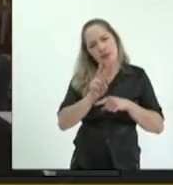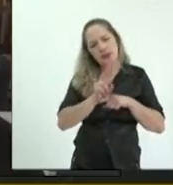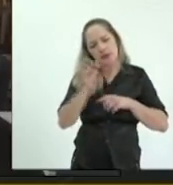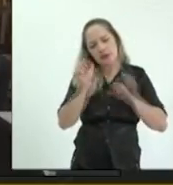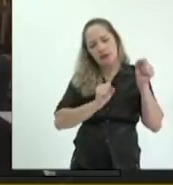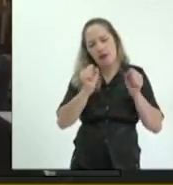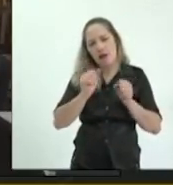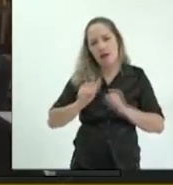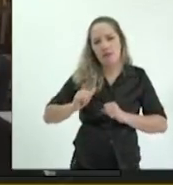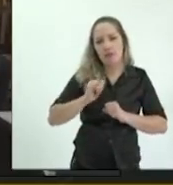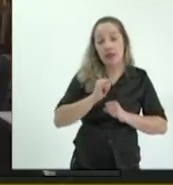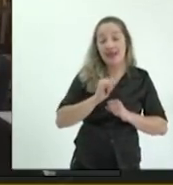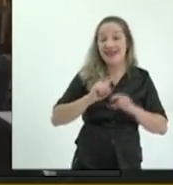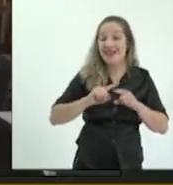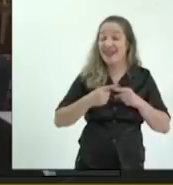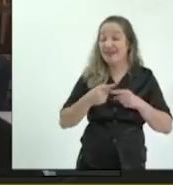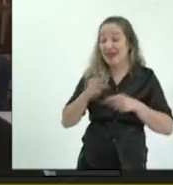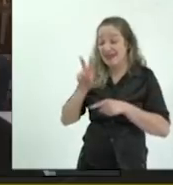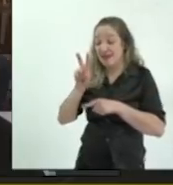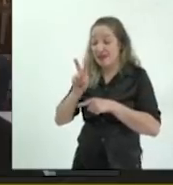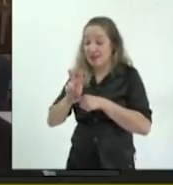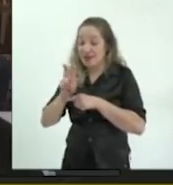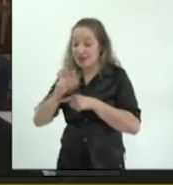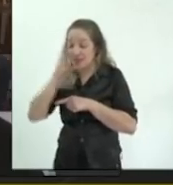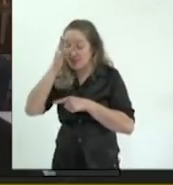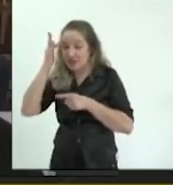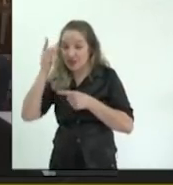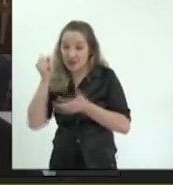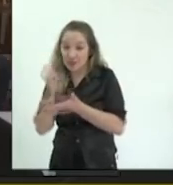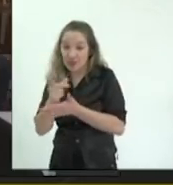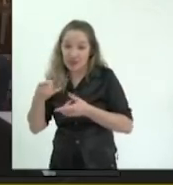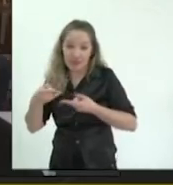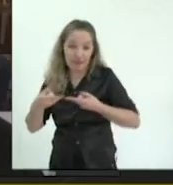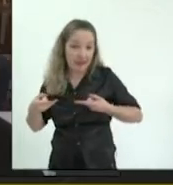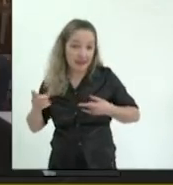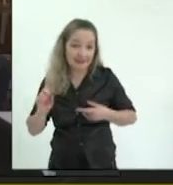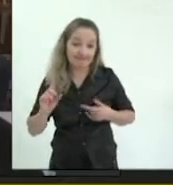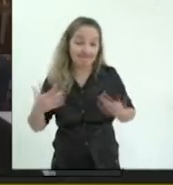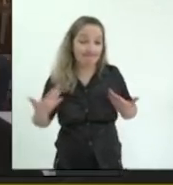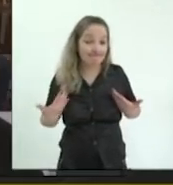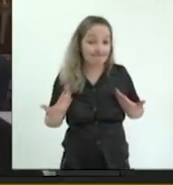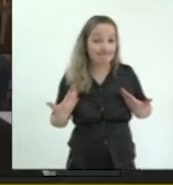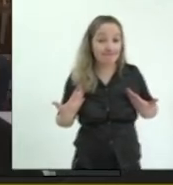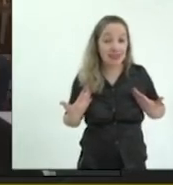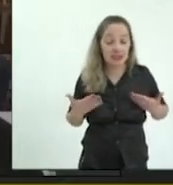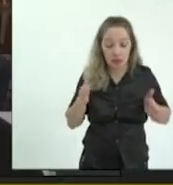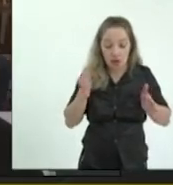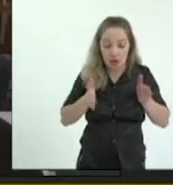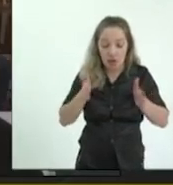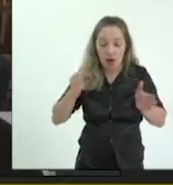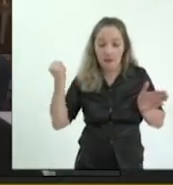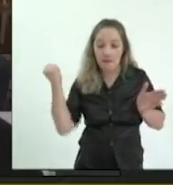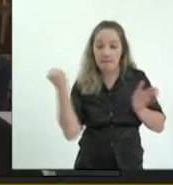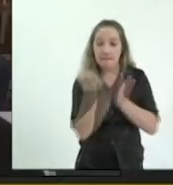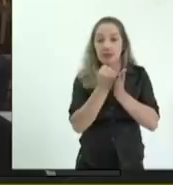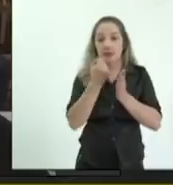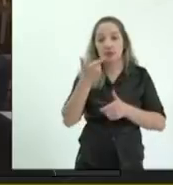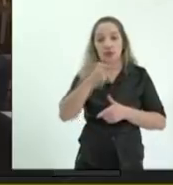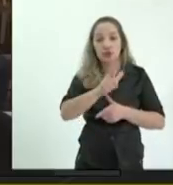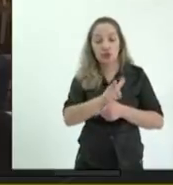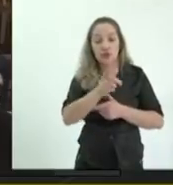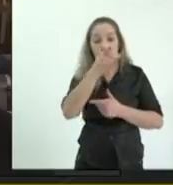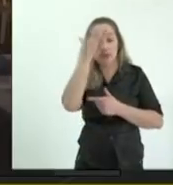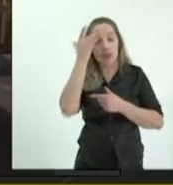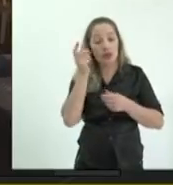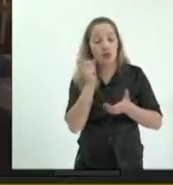tanto os consumidores. Está em discussão talvez uma expansão aí, do prazo de remarcação para o consumidor, né, da sua